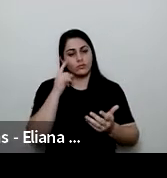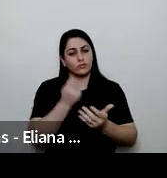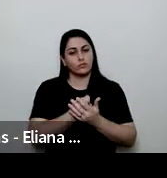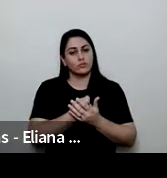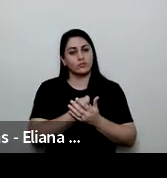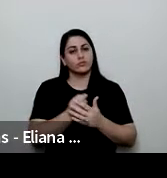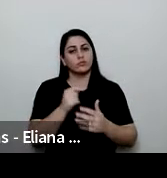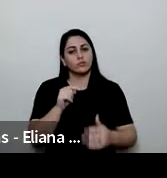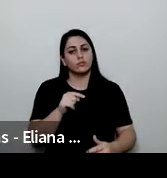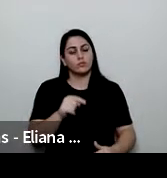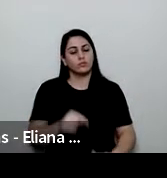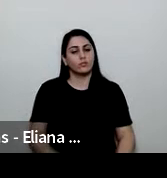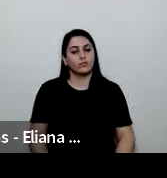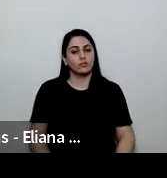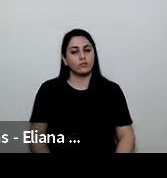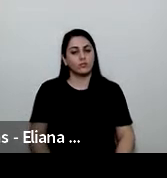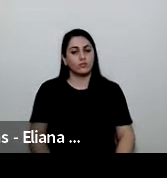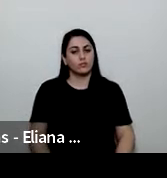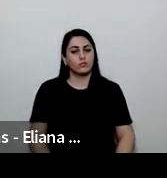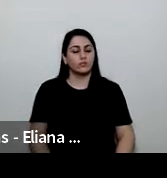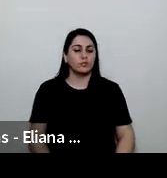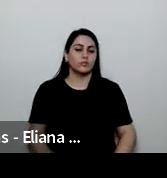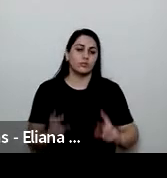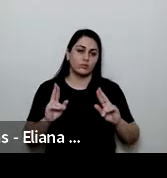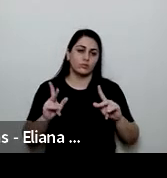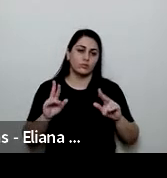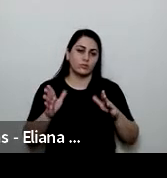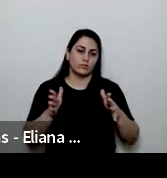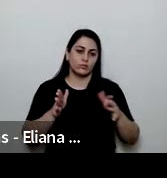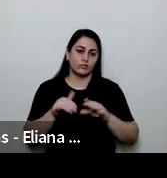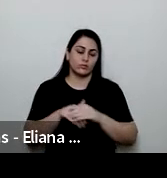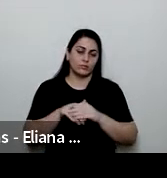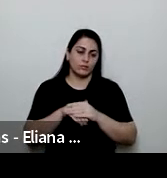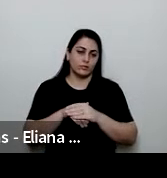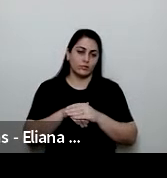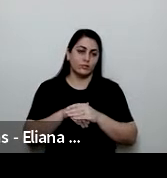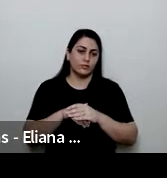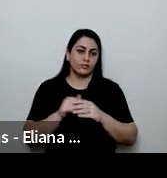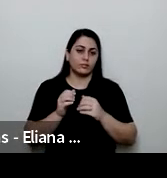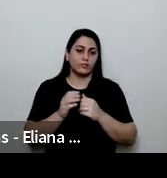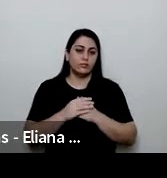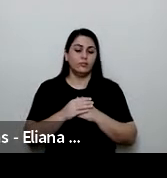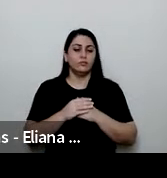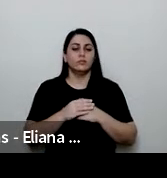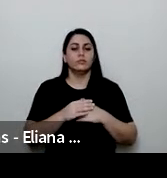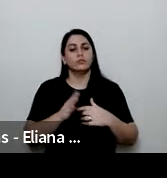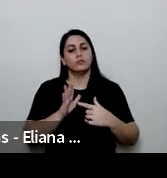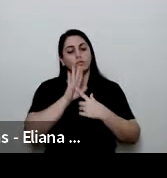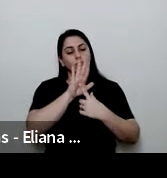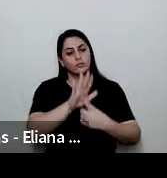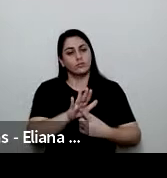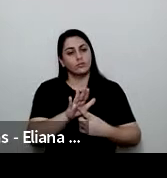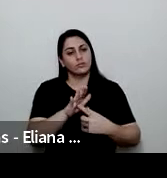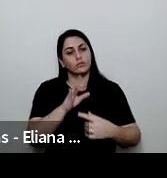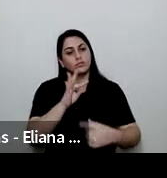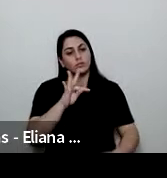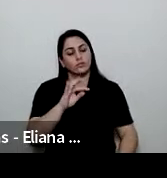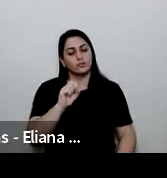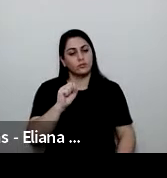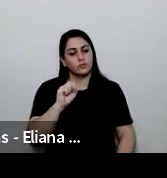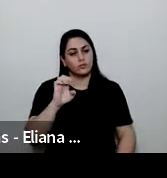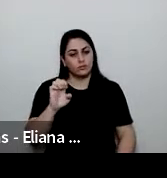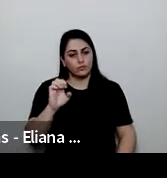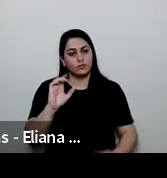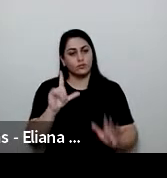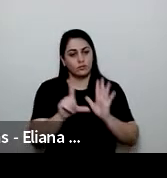fica caracterizada a questão propriamente eleitoral Então nesse estado de paz cumprimento de sentença o TSE